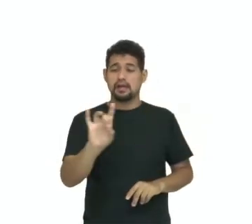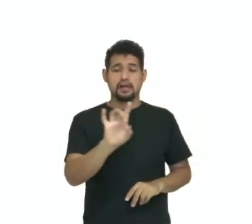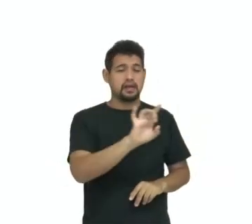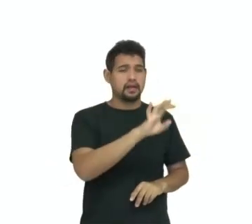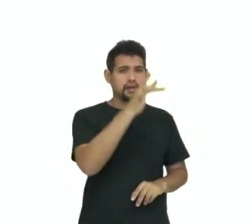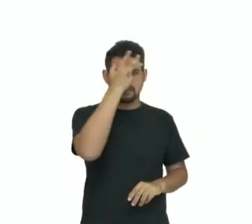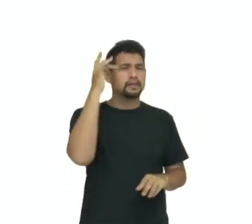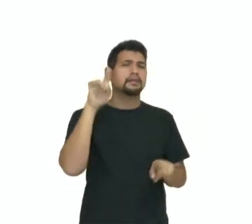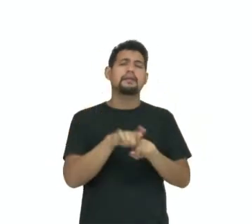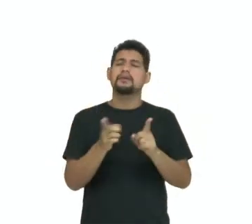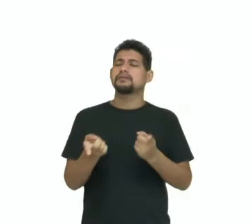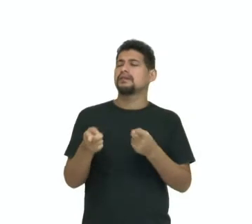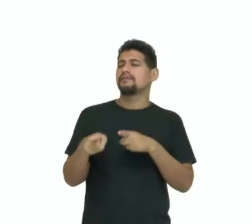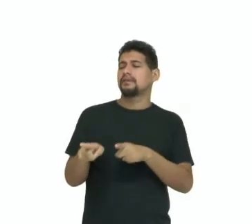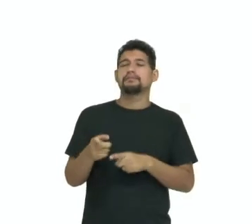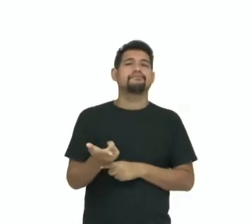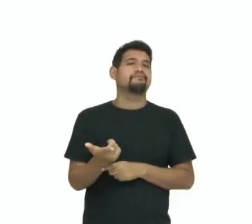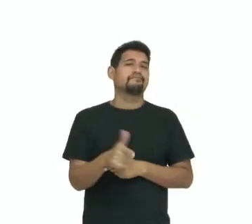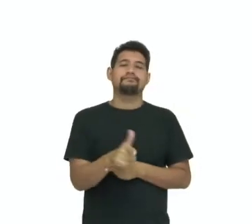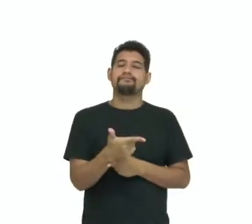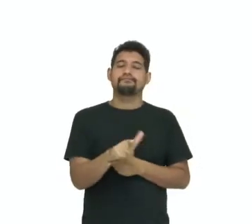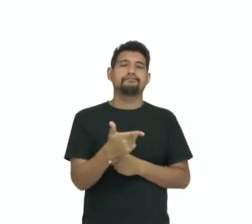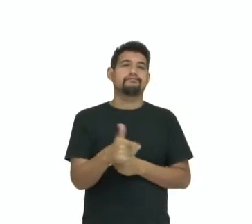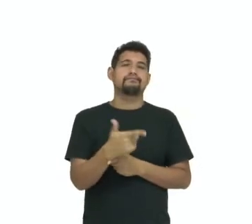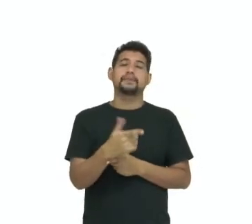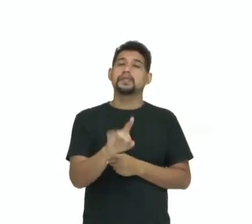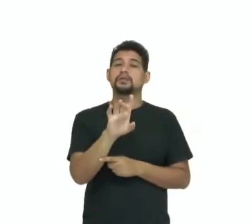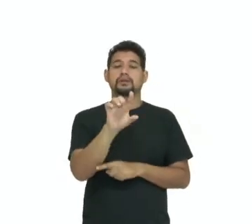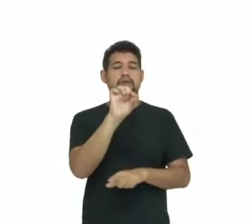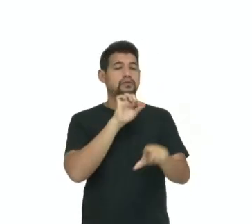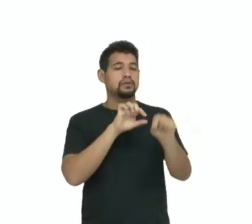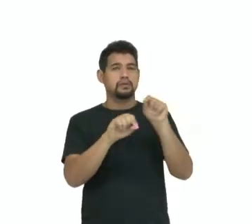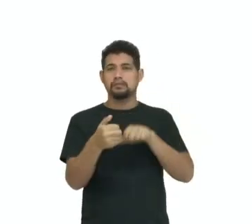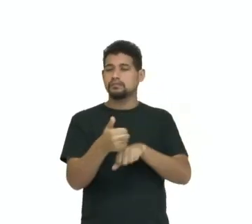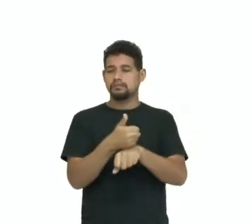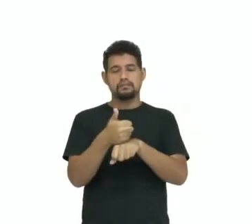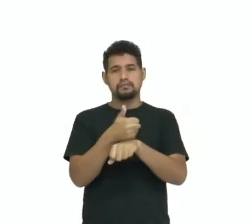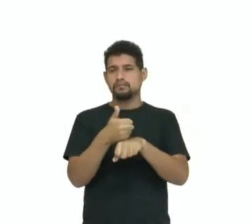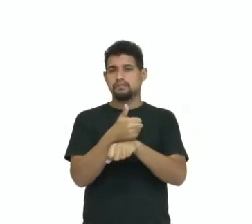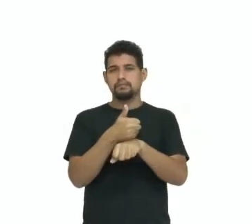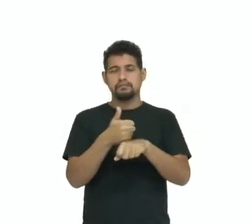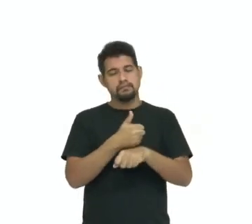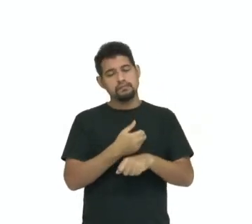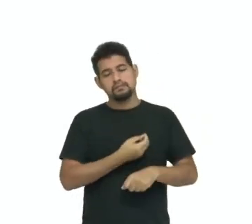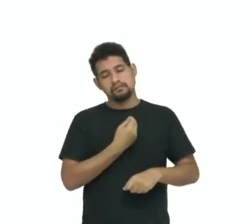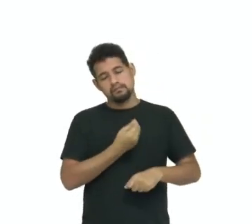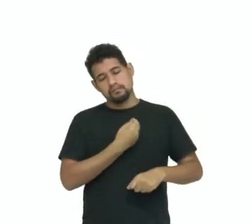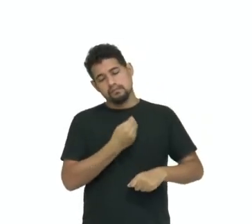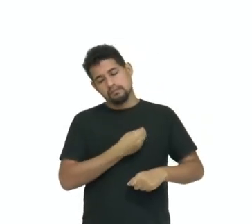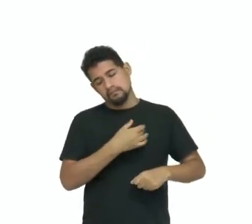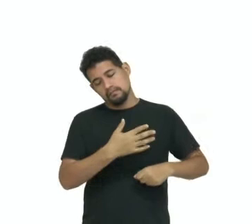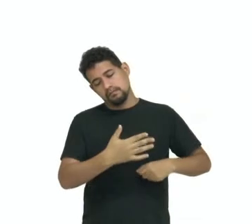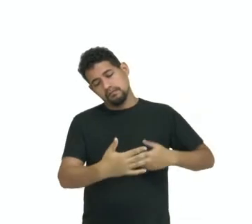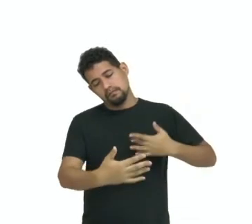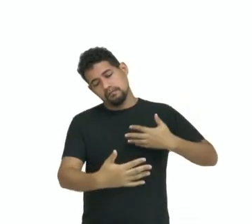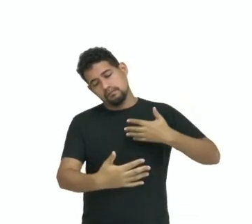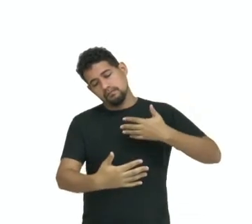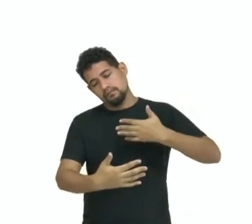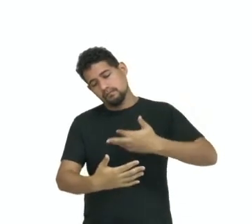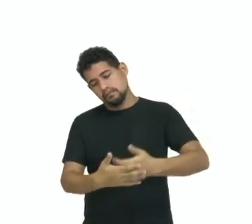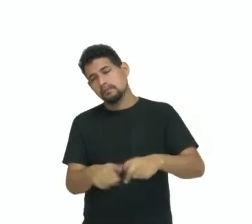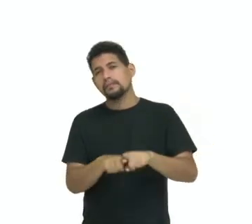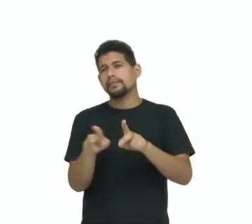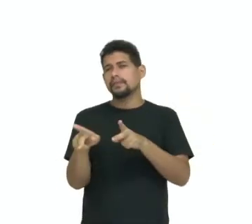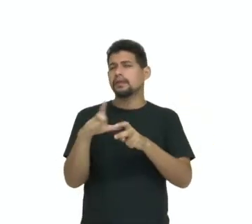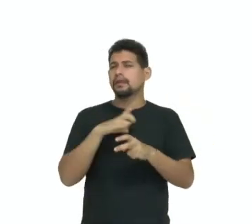e os desafios não existem apenas ao escolher uma carreira. Ao longo da trajetória, a pessoa vai se deparar